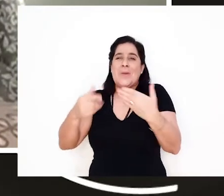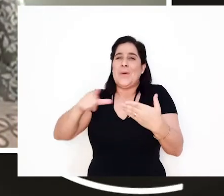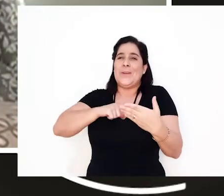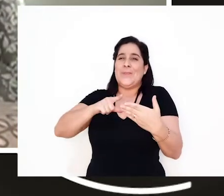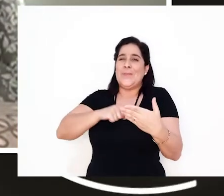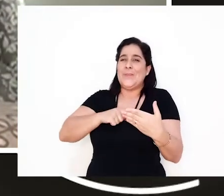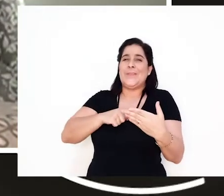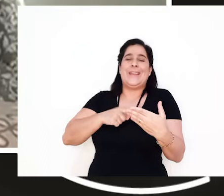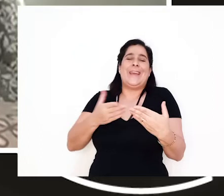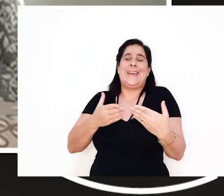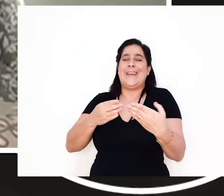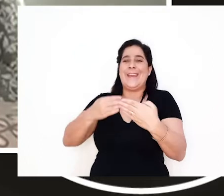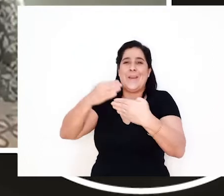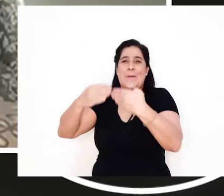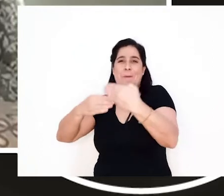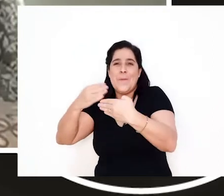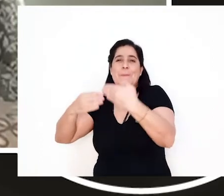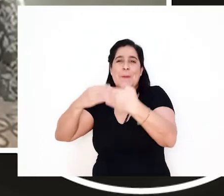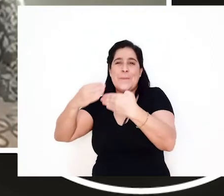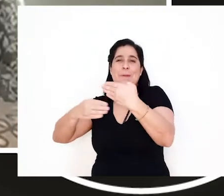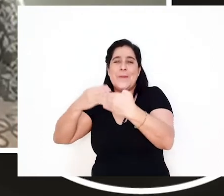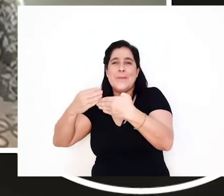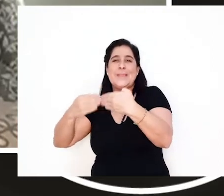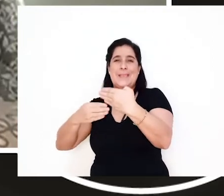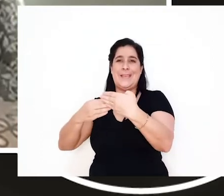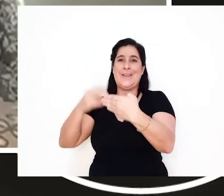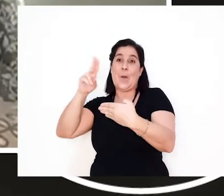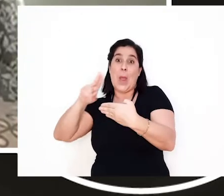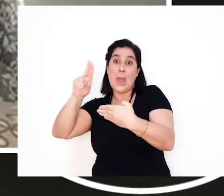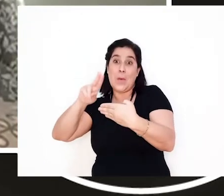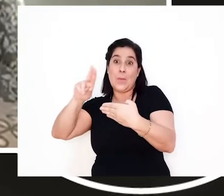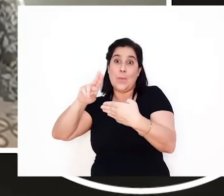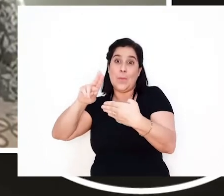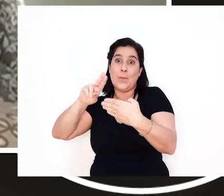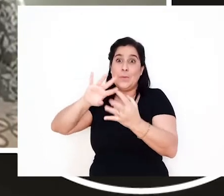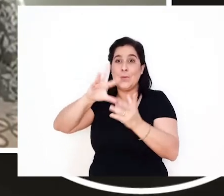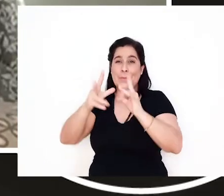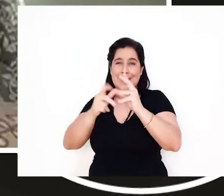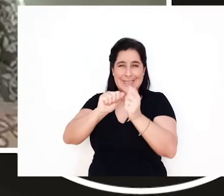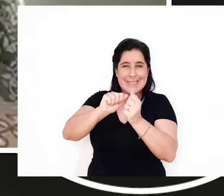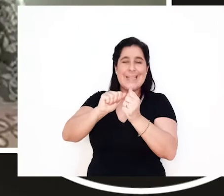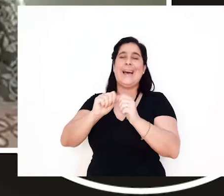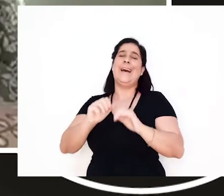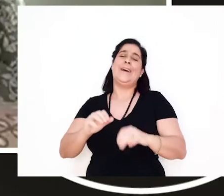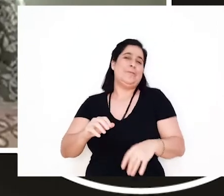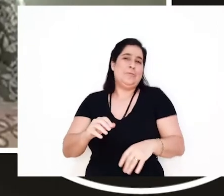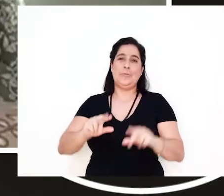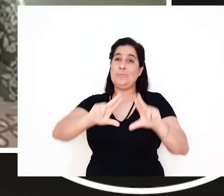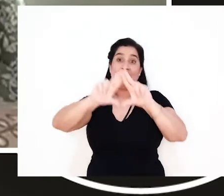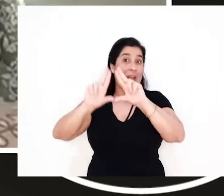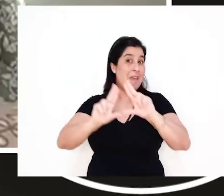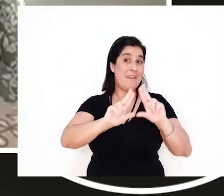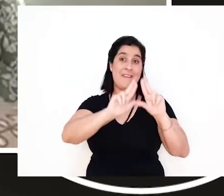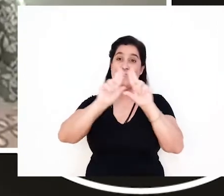também. Acabei herdando um pouquinho disso, a Manu também. A Manu sempre tem o rolo do papel higiênico aqui, sempre vira uma carinha, vira